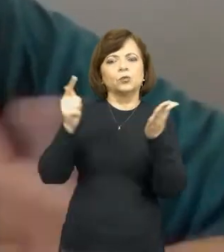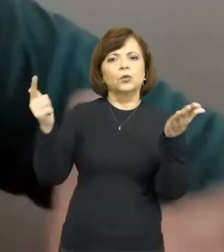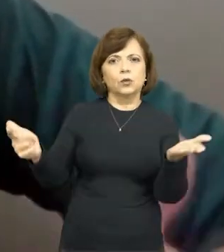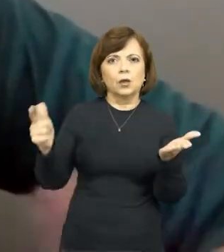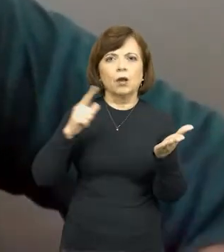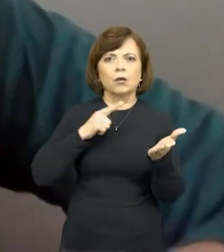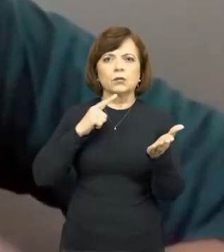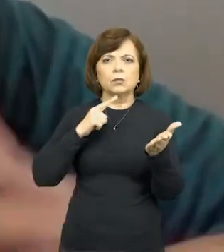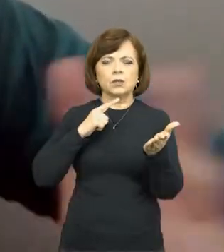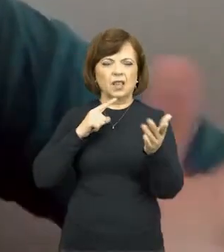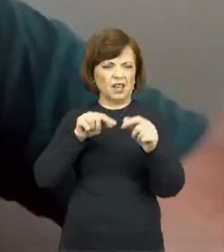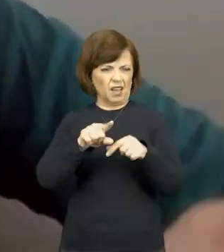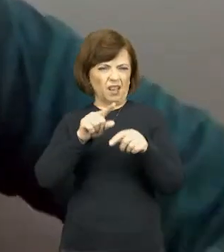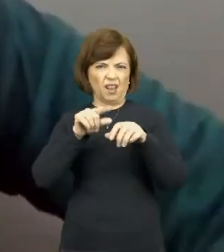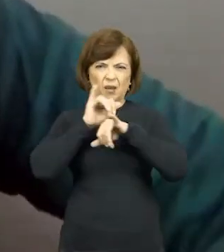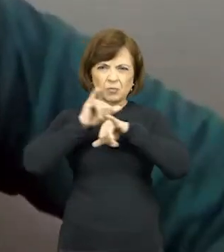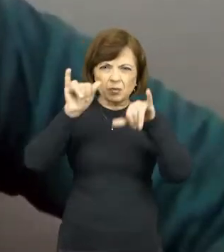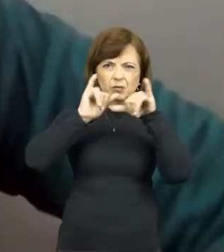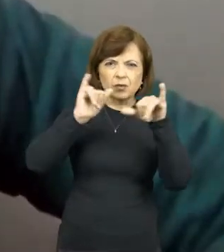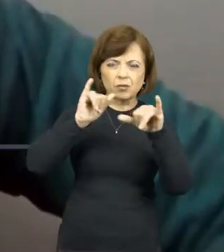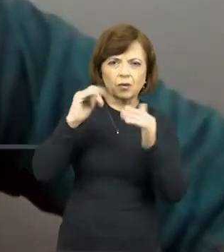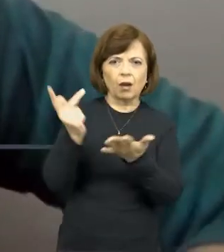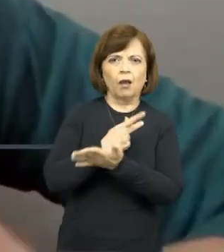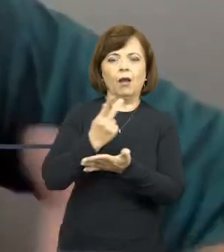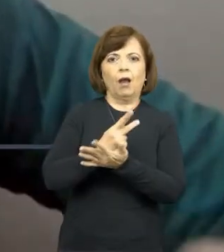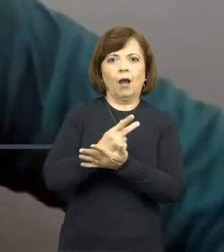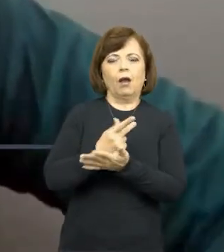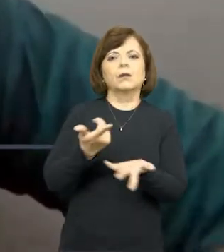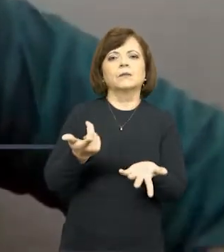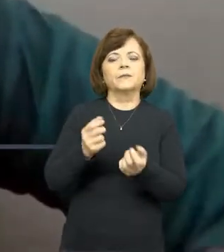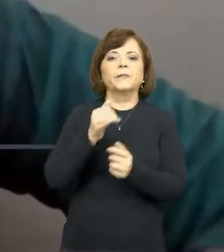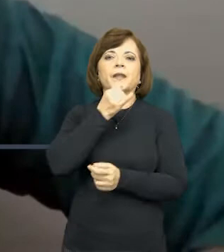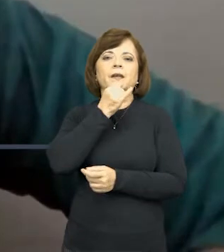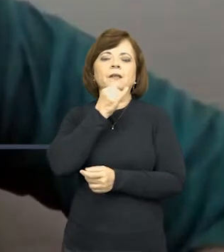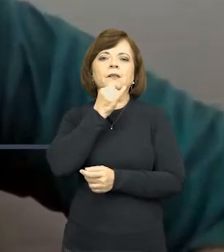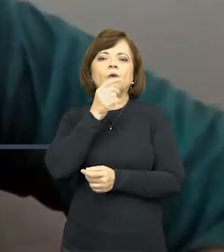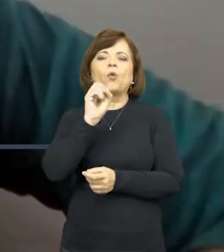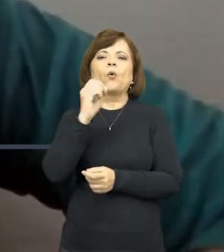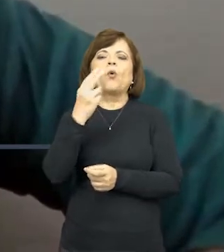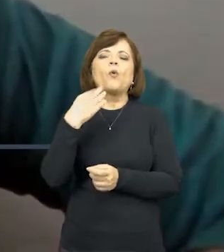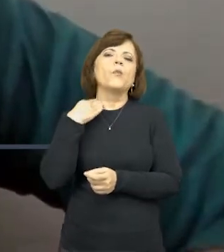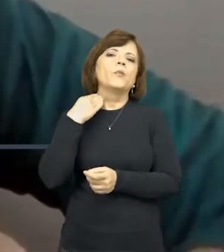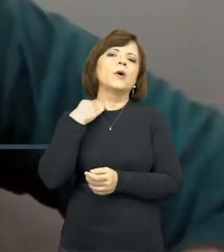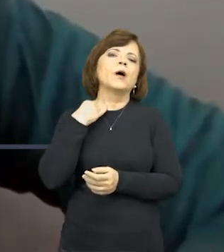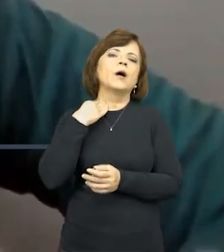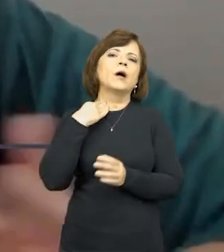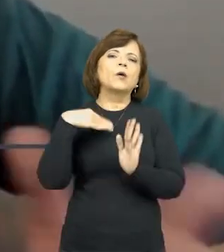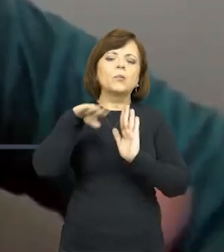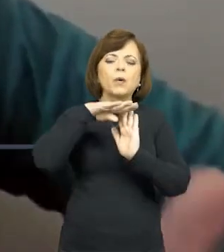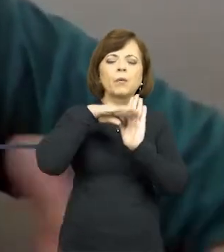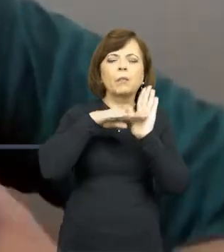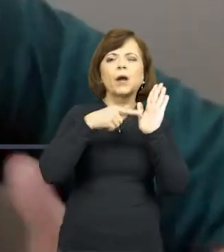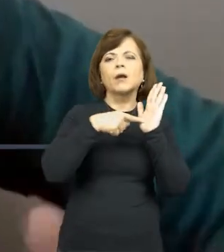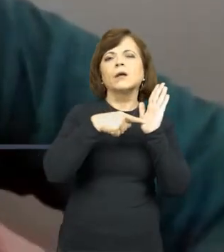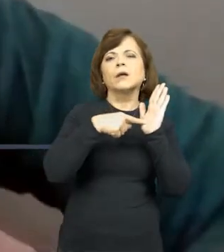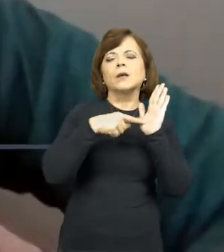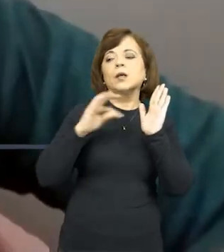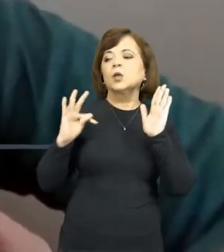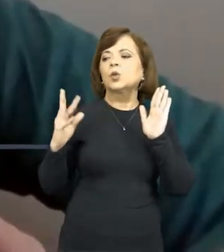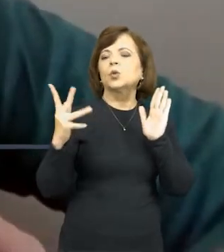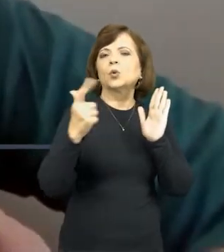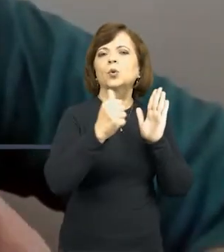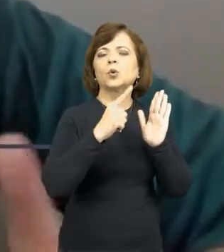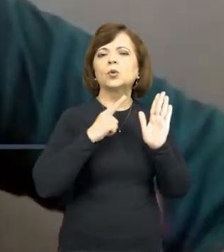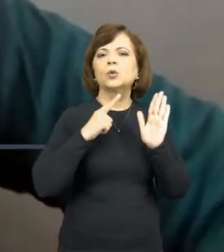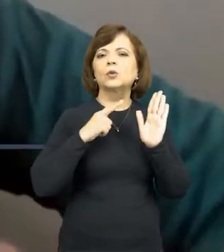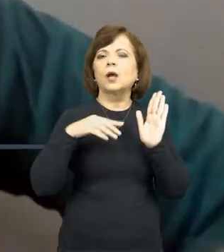ou seja, ela atingiu um número incontável de consumidores, né? Ou uma cláusula de um contrato bancário, porque todos os consumidores que têm aquele